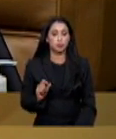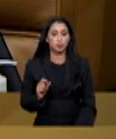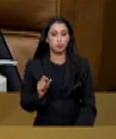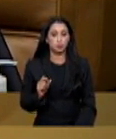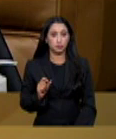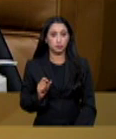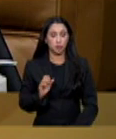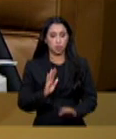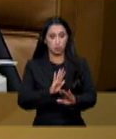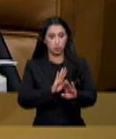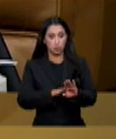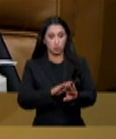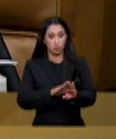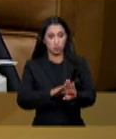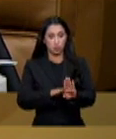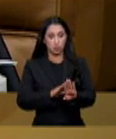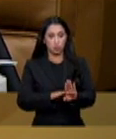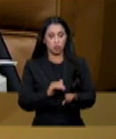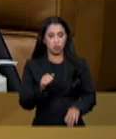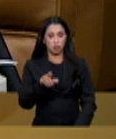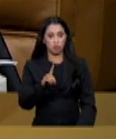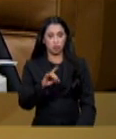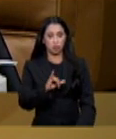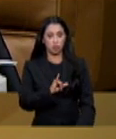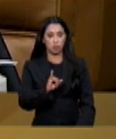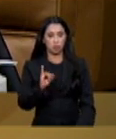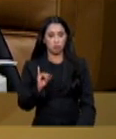que a autora desta ADI